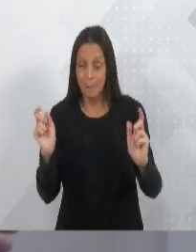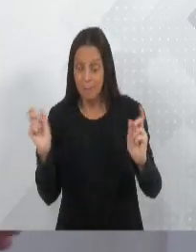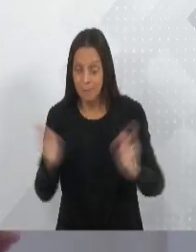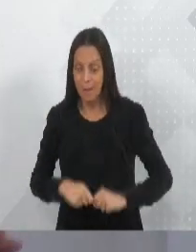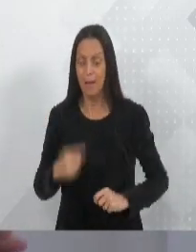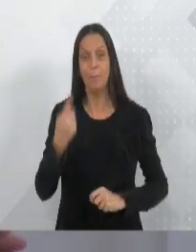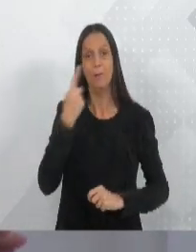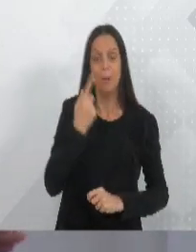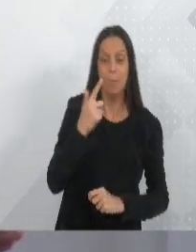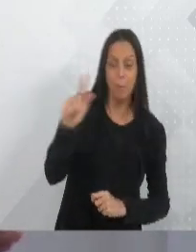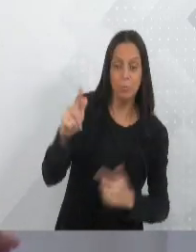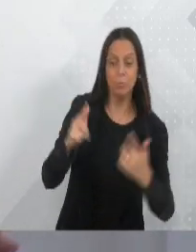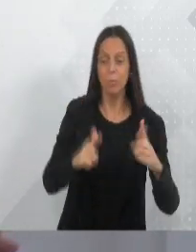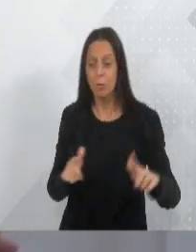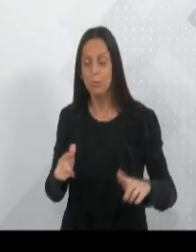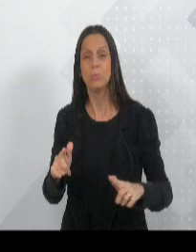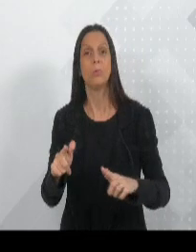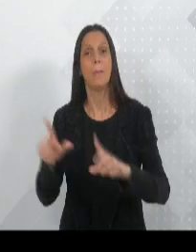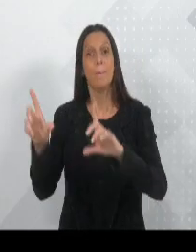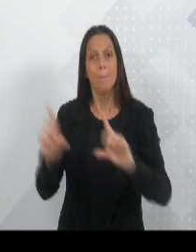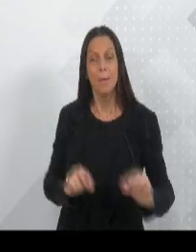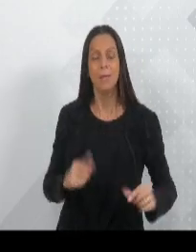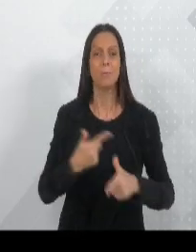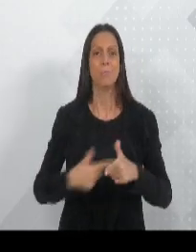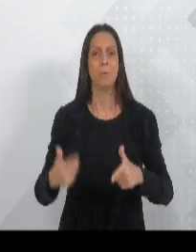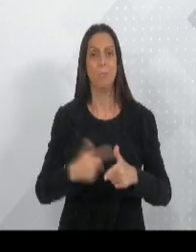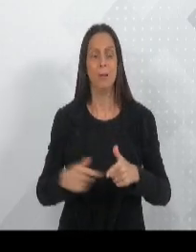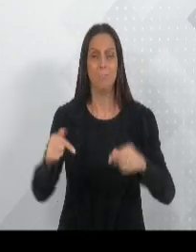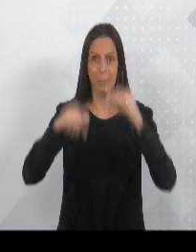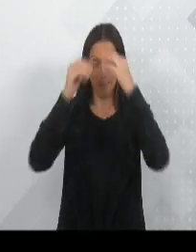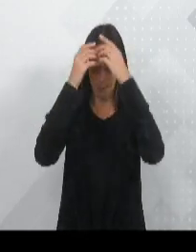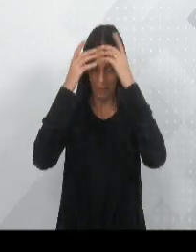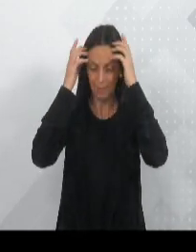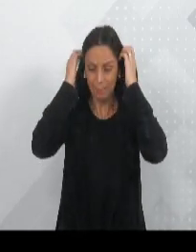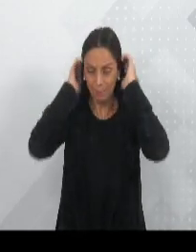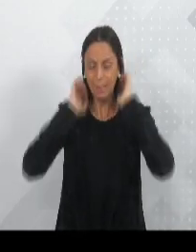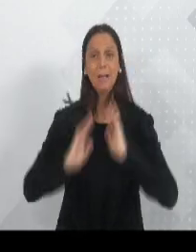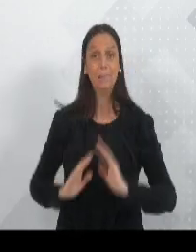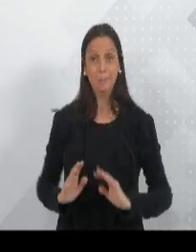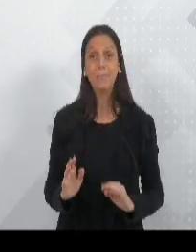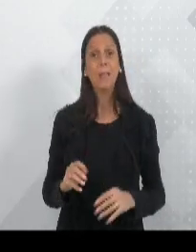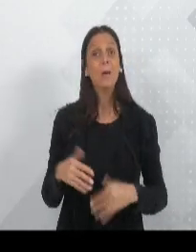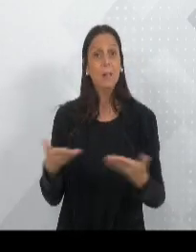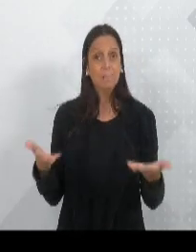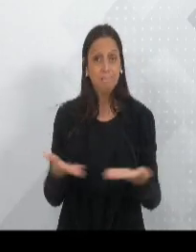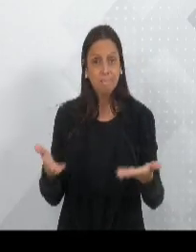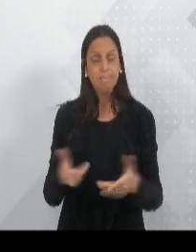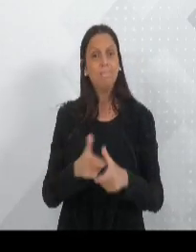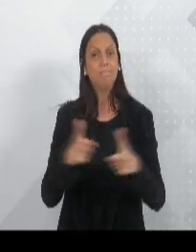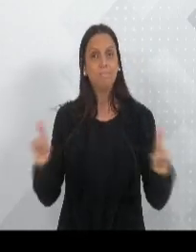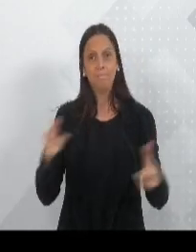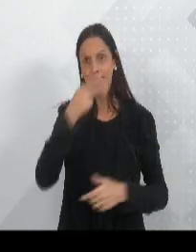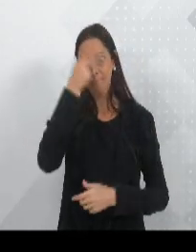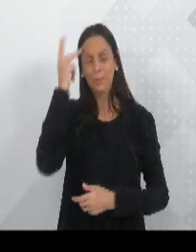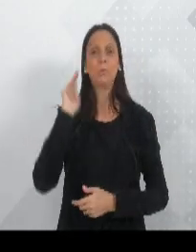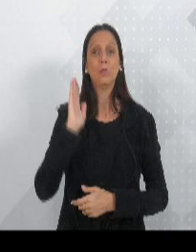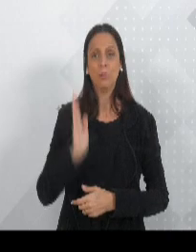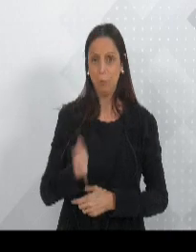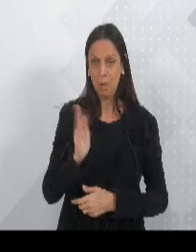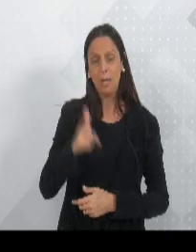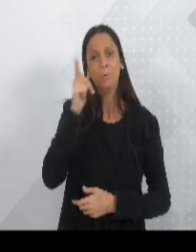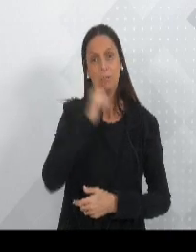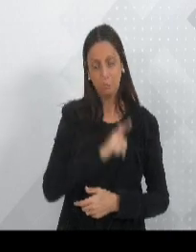condições sim de minimizar o impacto que as chuvas causam na cidade Blumenal Então agora que a maioria das pessoas já tirou a lama de suas